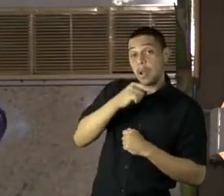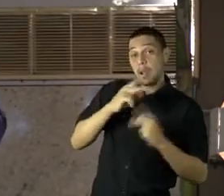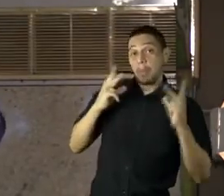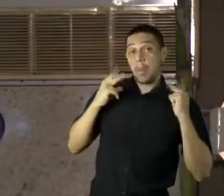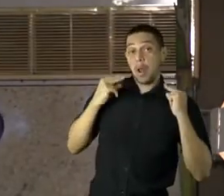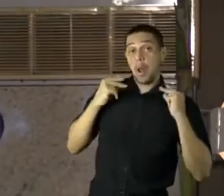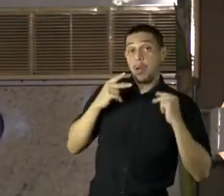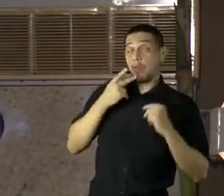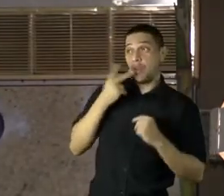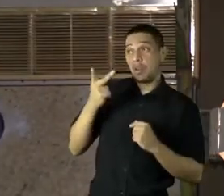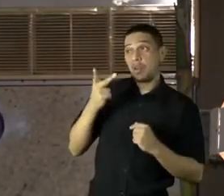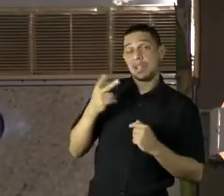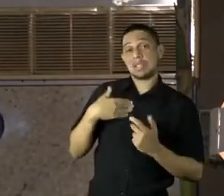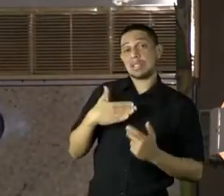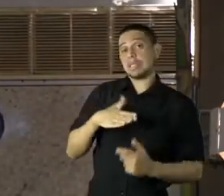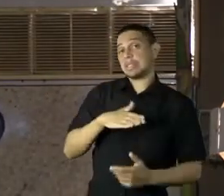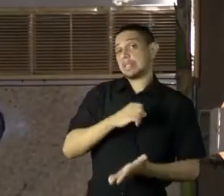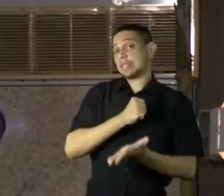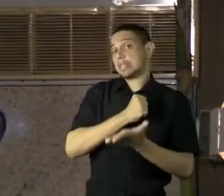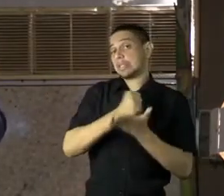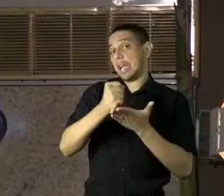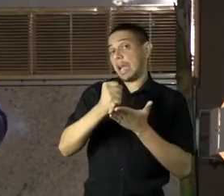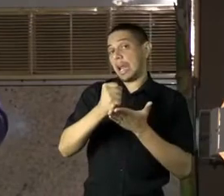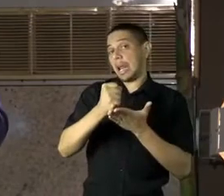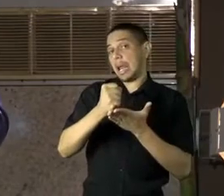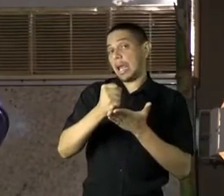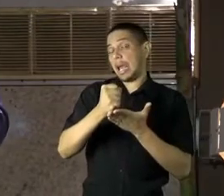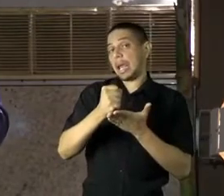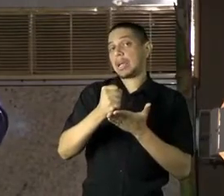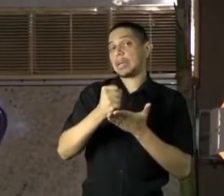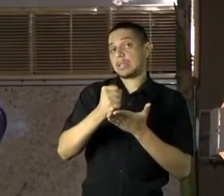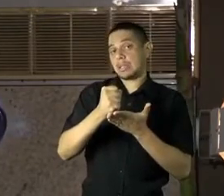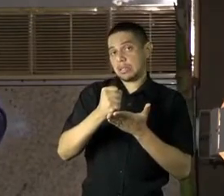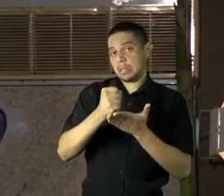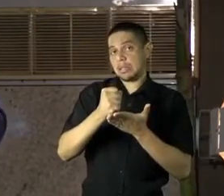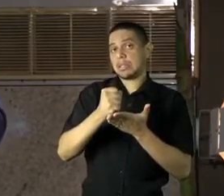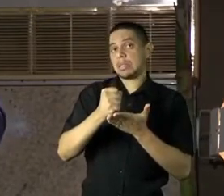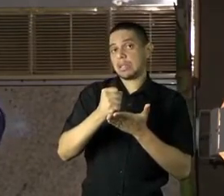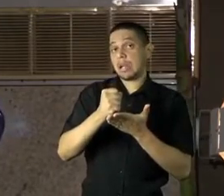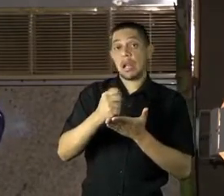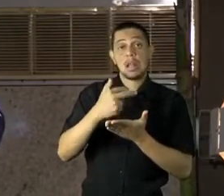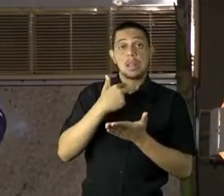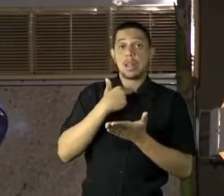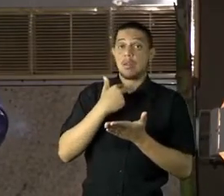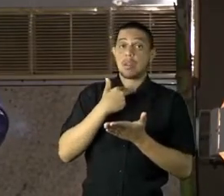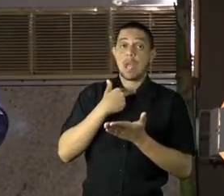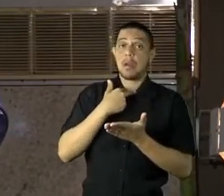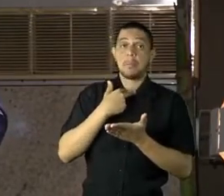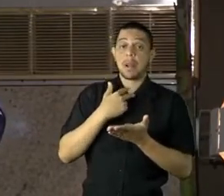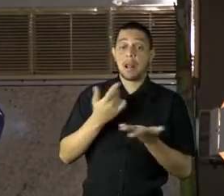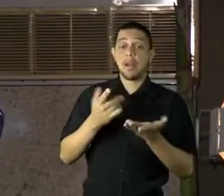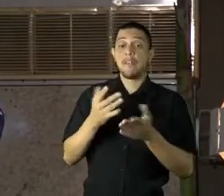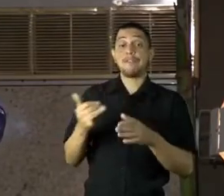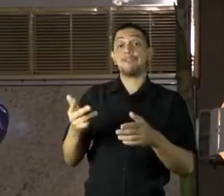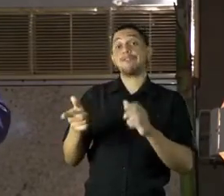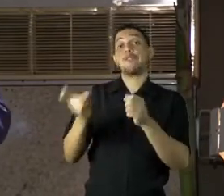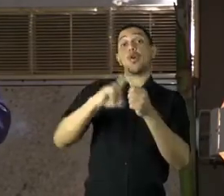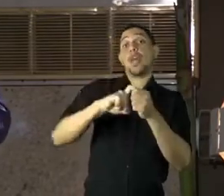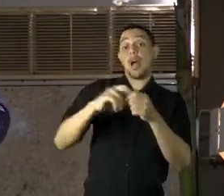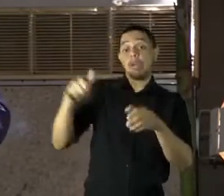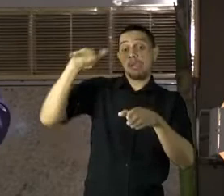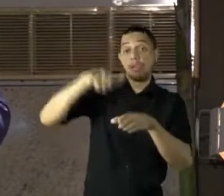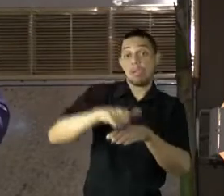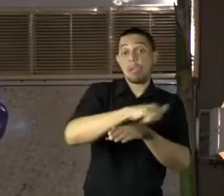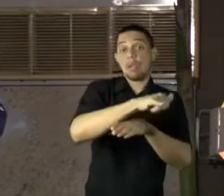tarde demais Boa tarde mais para reverter a decolagem não tinha mais como